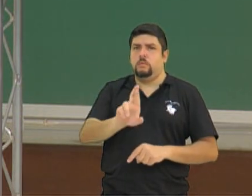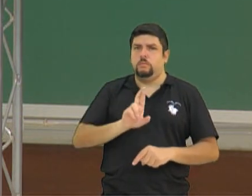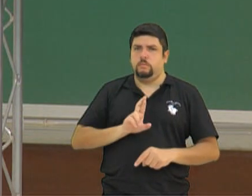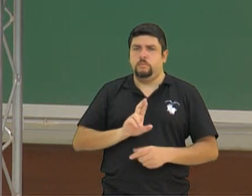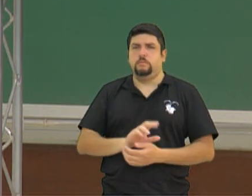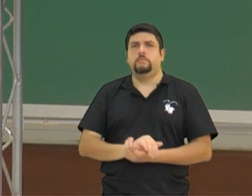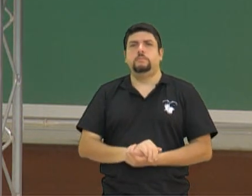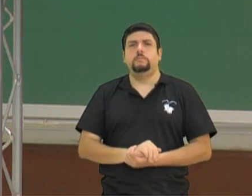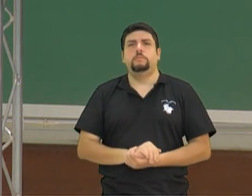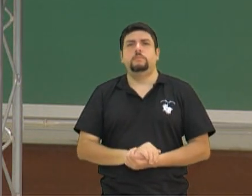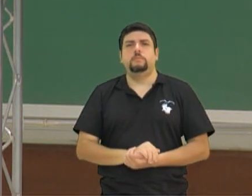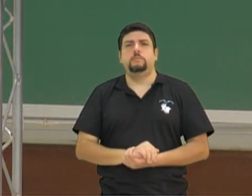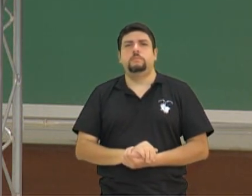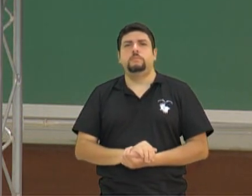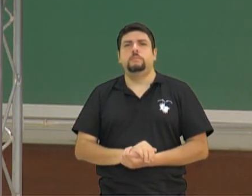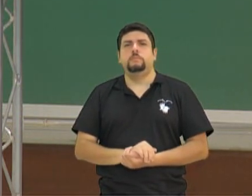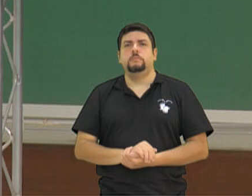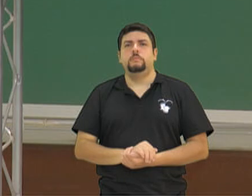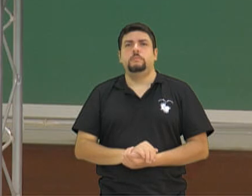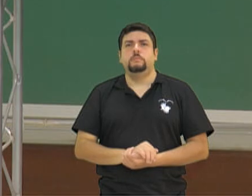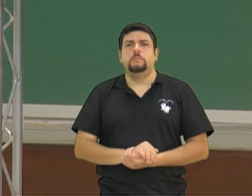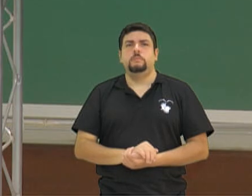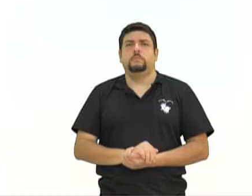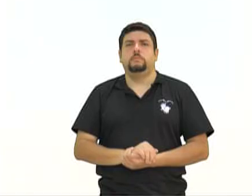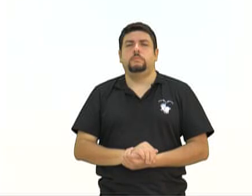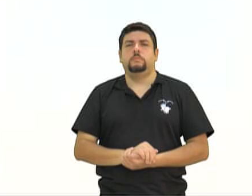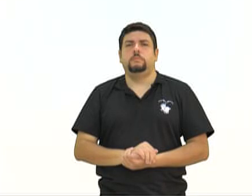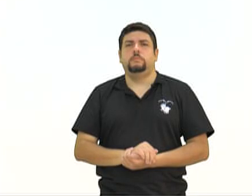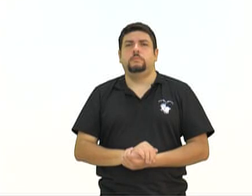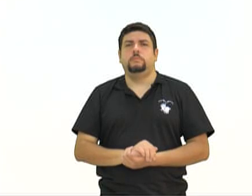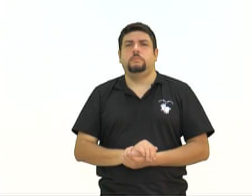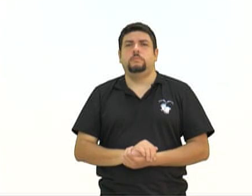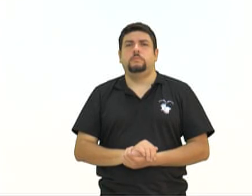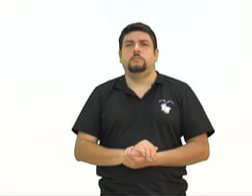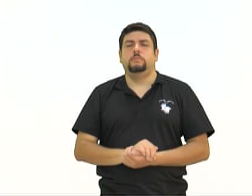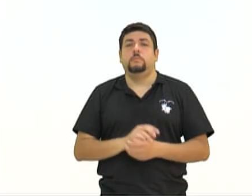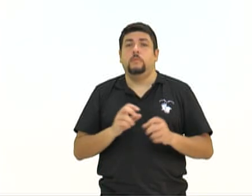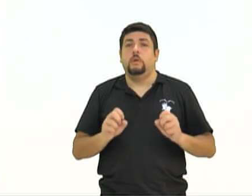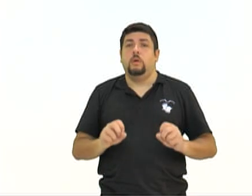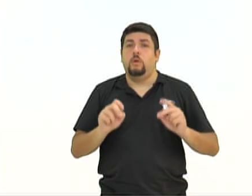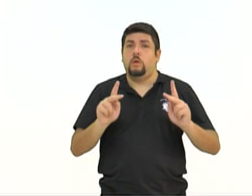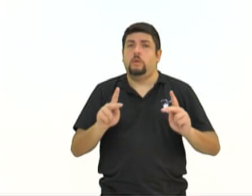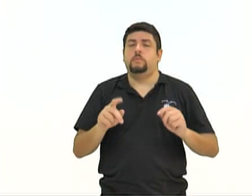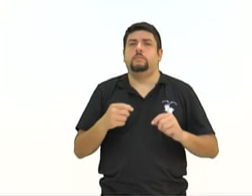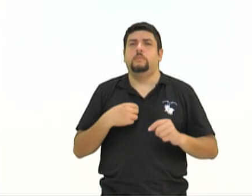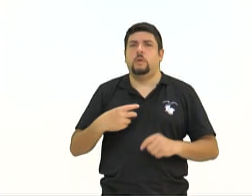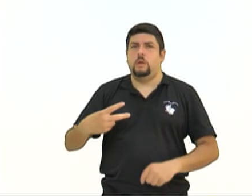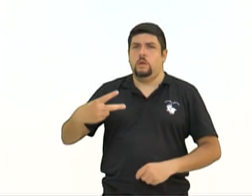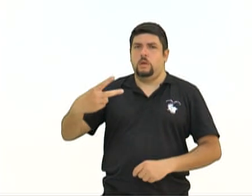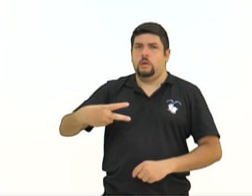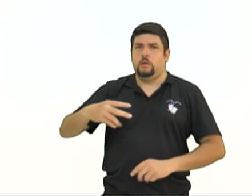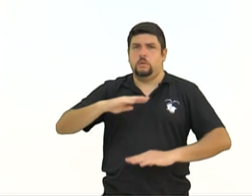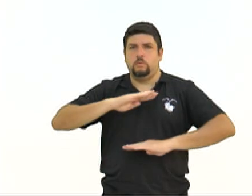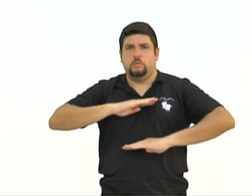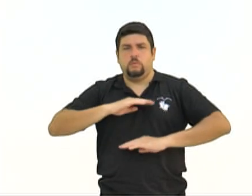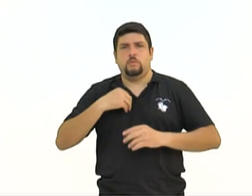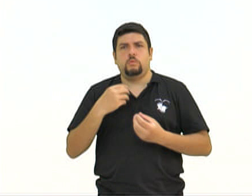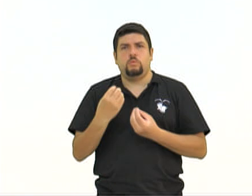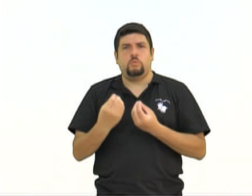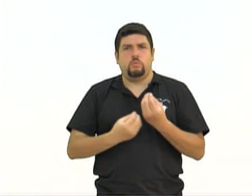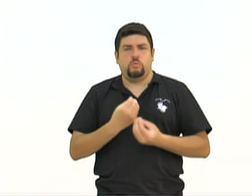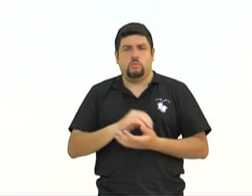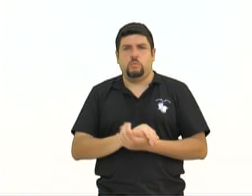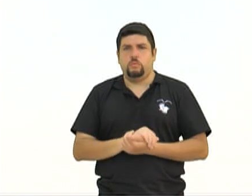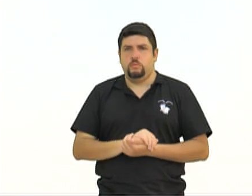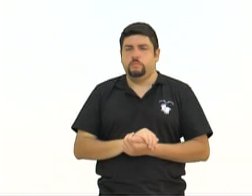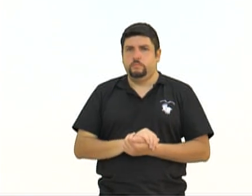seguir. Bom, quando eu falei sobre outras possibilidades com a segunda condicional, é o seguinte. Num